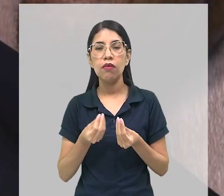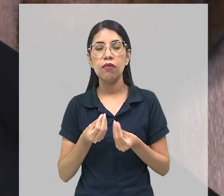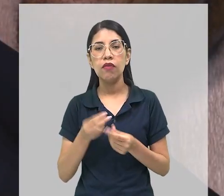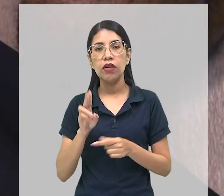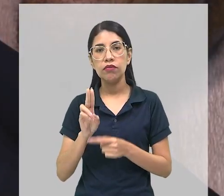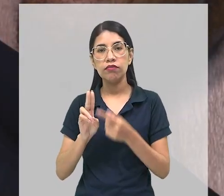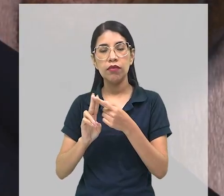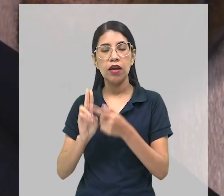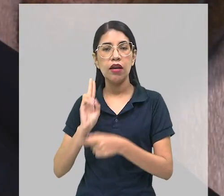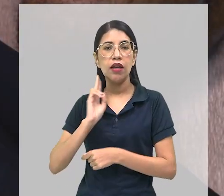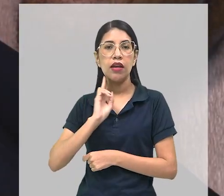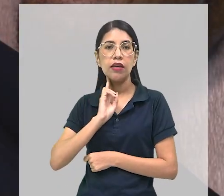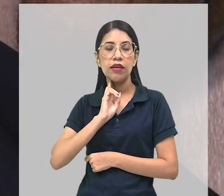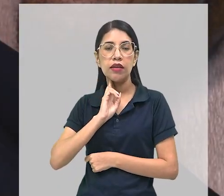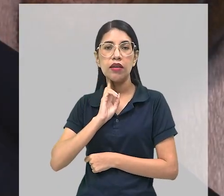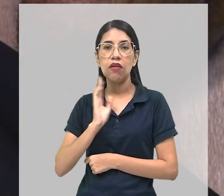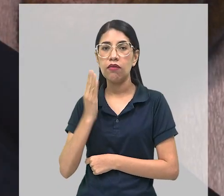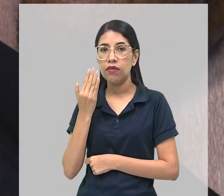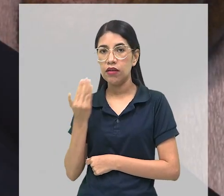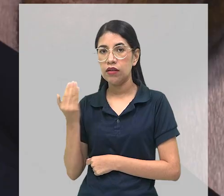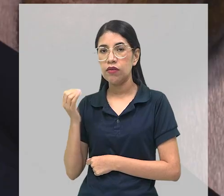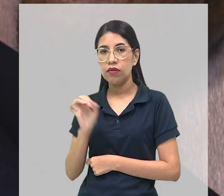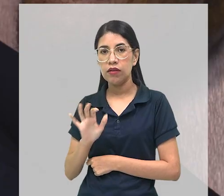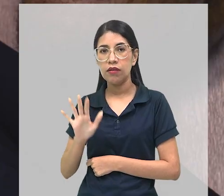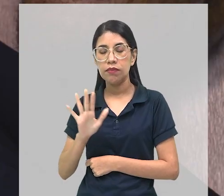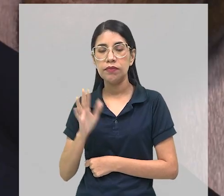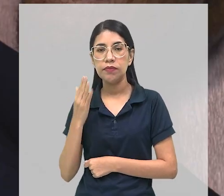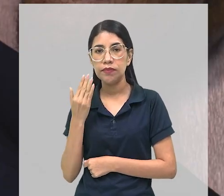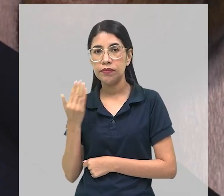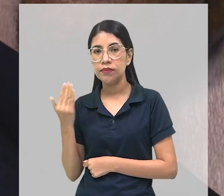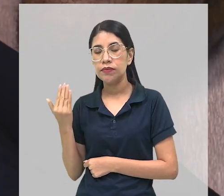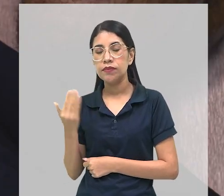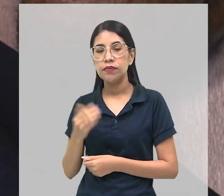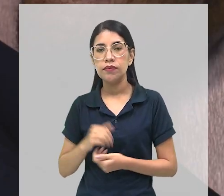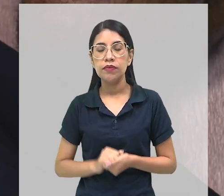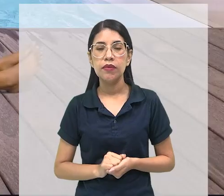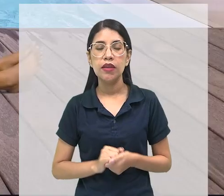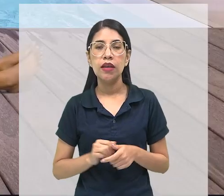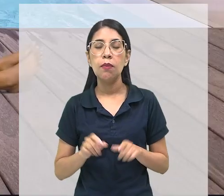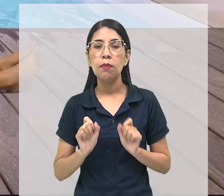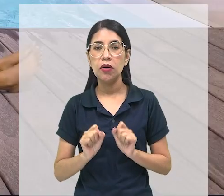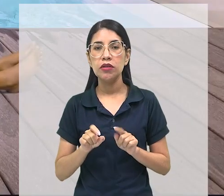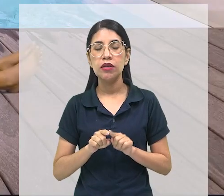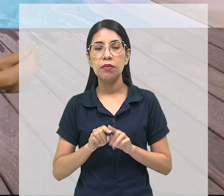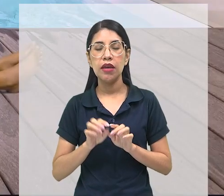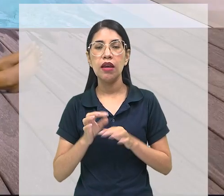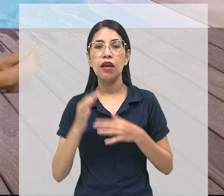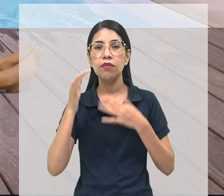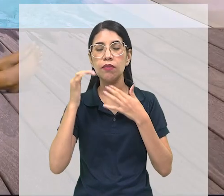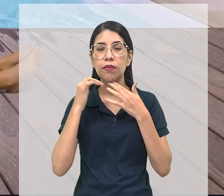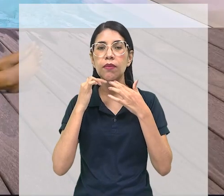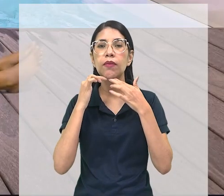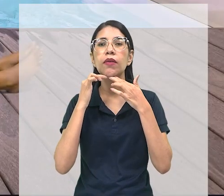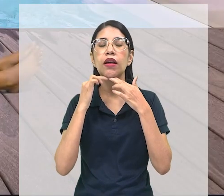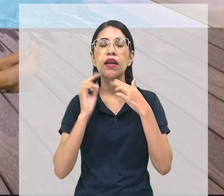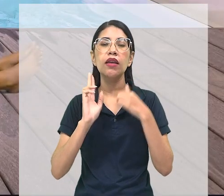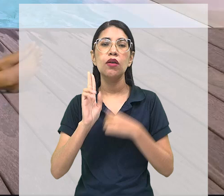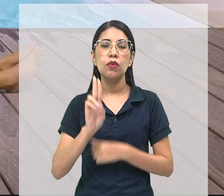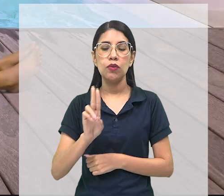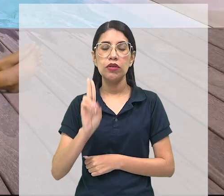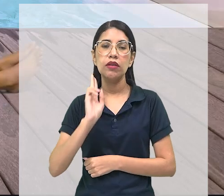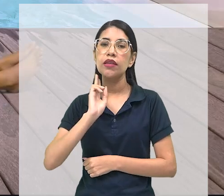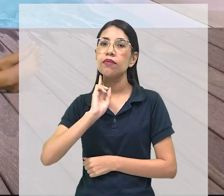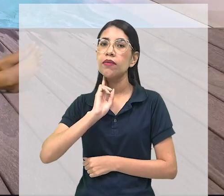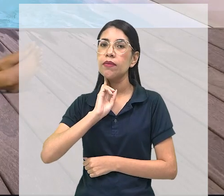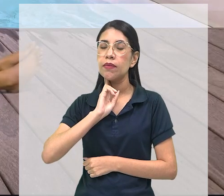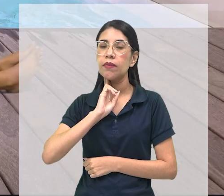jugular da vítima, certo? Você vai levantar um pouquinho a cabeça da vítima e vai colocar os 2 dedos